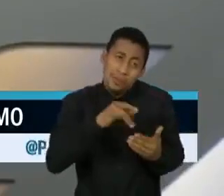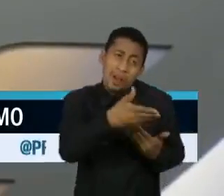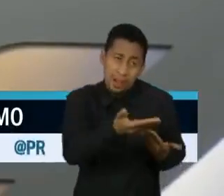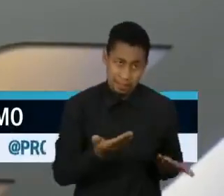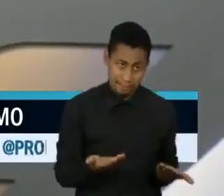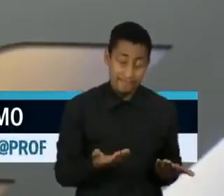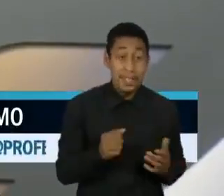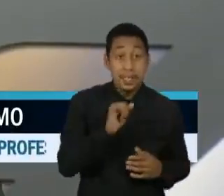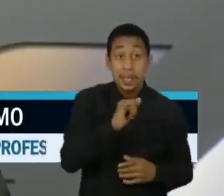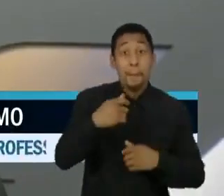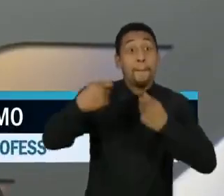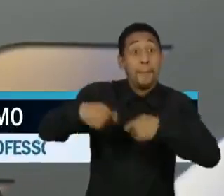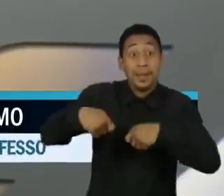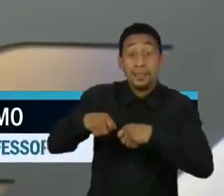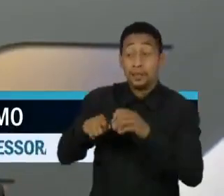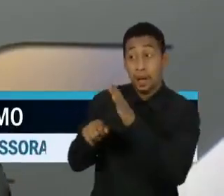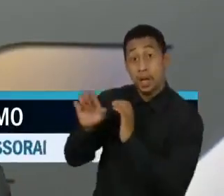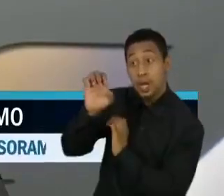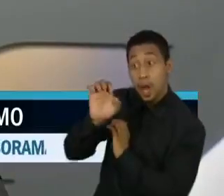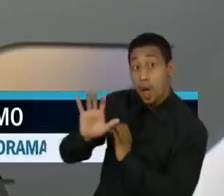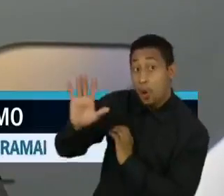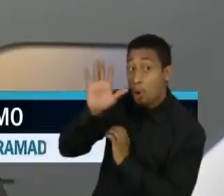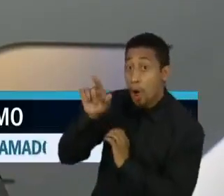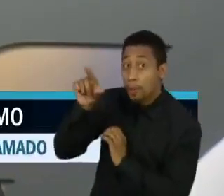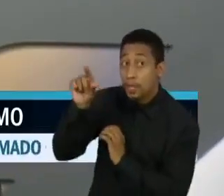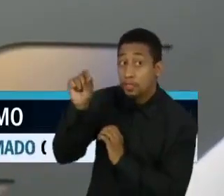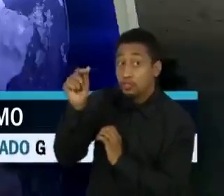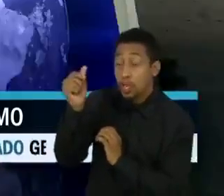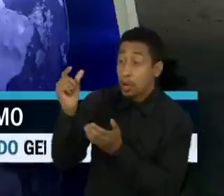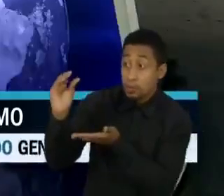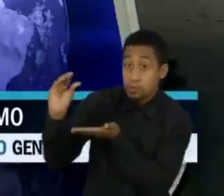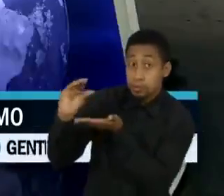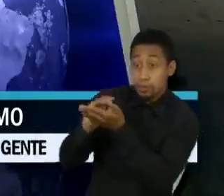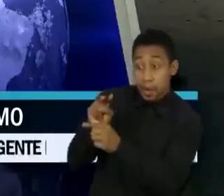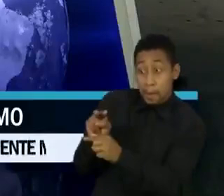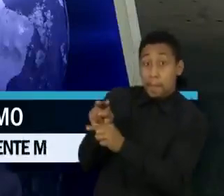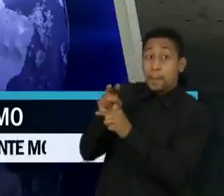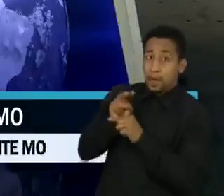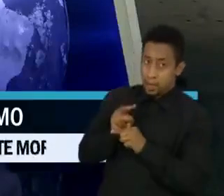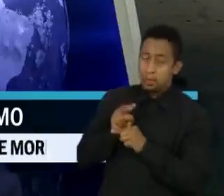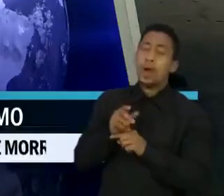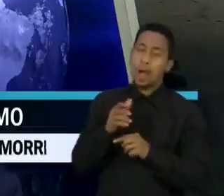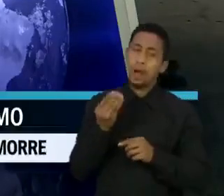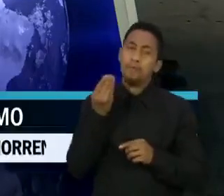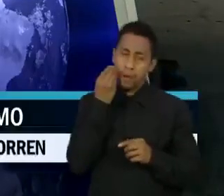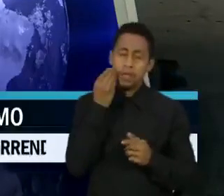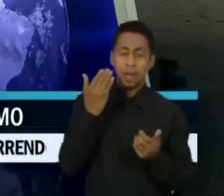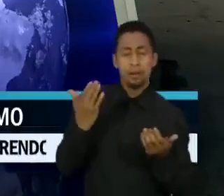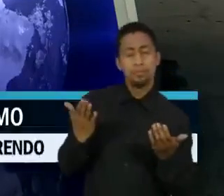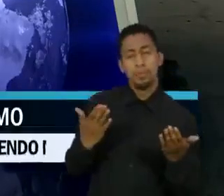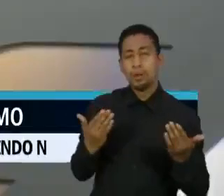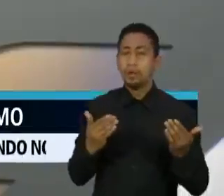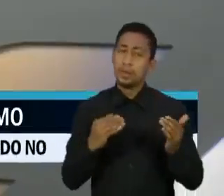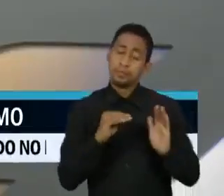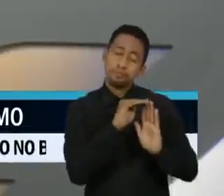Europa Ocidental, de dinheiro, de empréstimo, aí pode-se colocar condicionantes com relação aos direitos de mulheres e minorias.